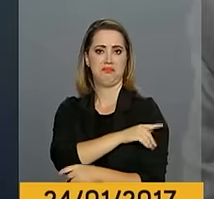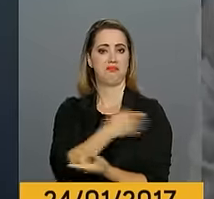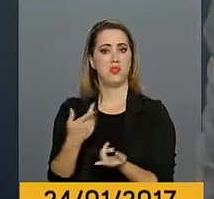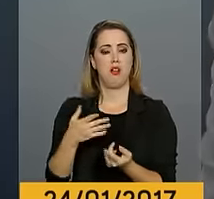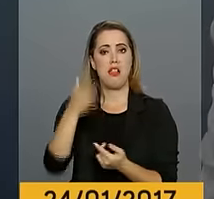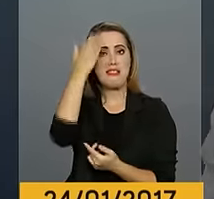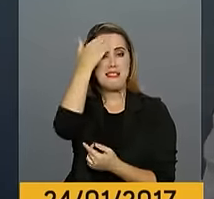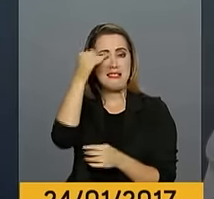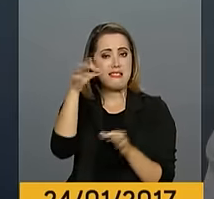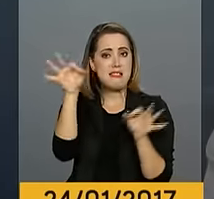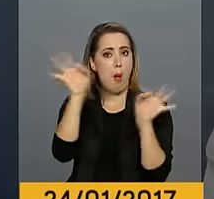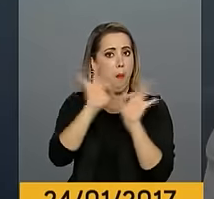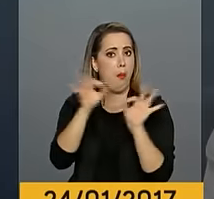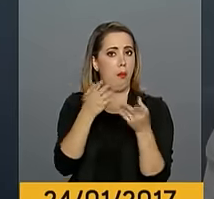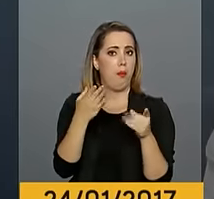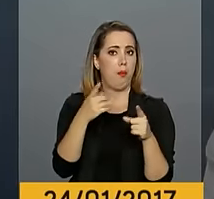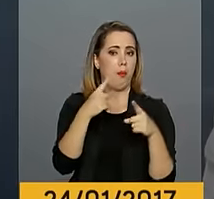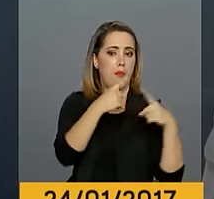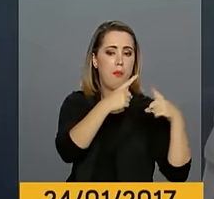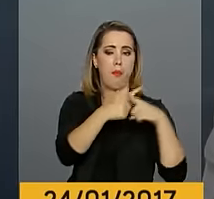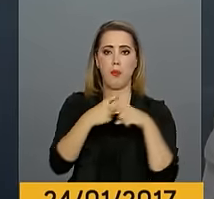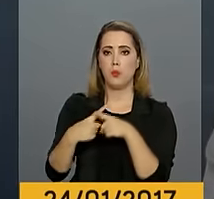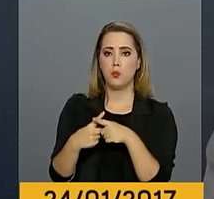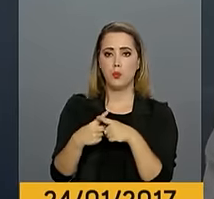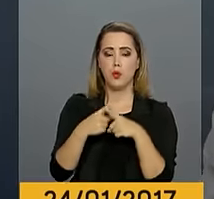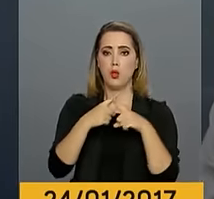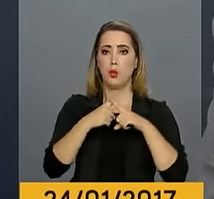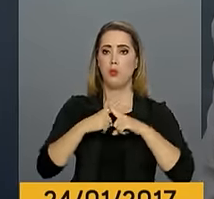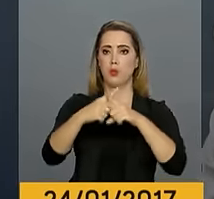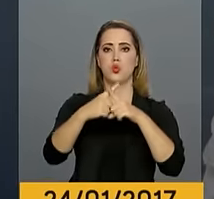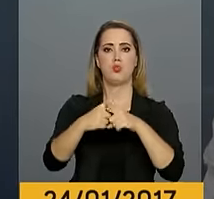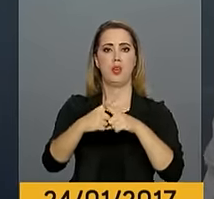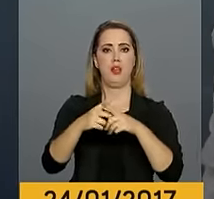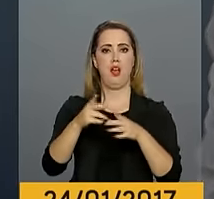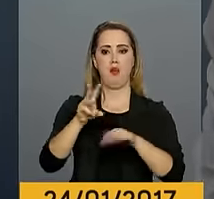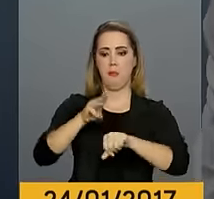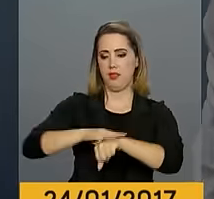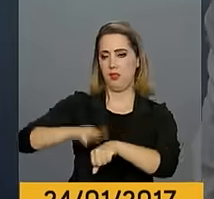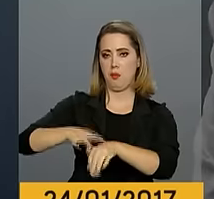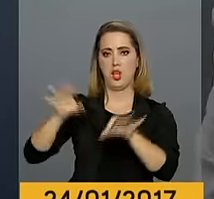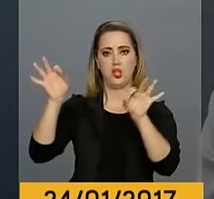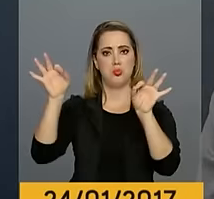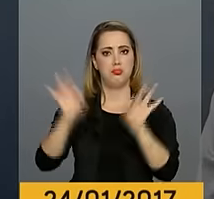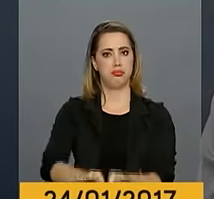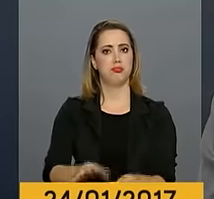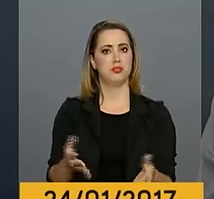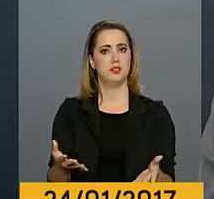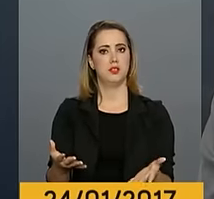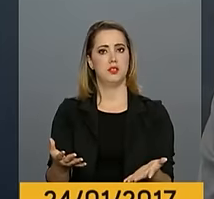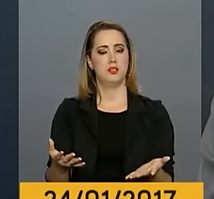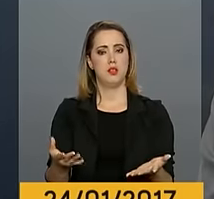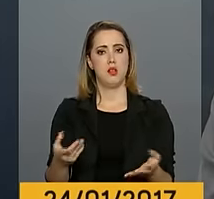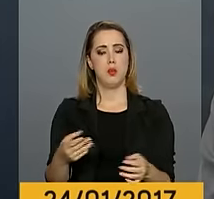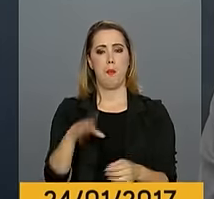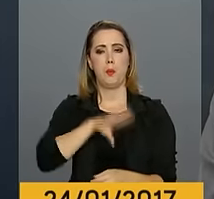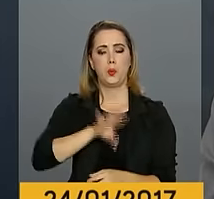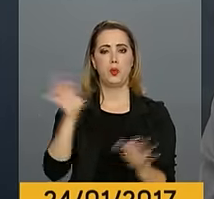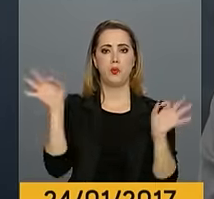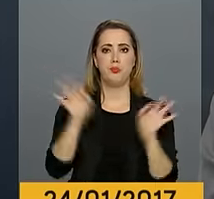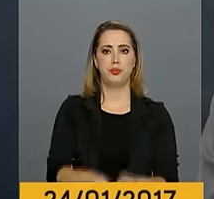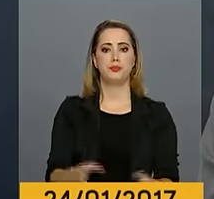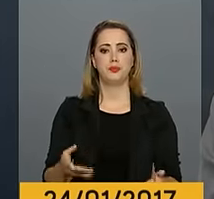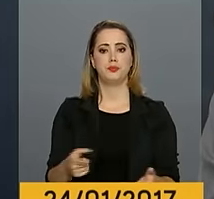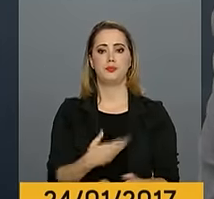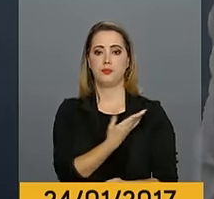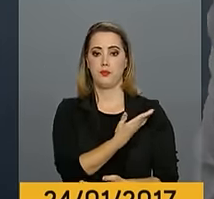saber dividir, saber somar e sem falar o português. O ministro Diogo, que está chegando, convidado aqui para a mesa, merece um aplauso.